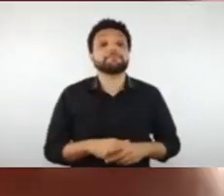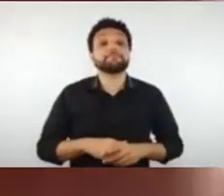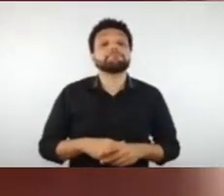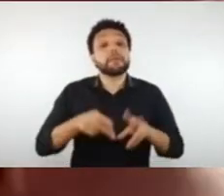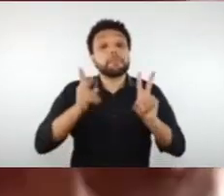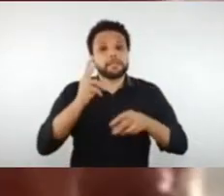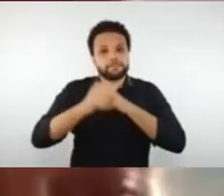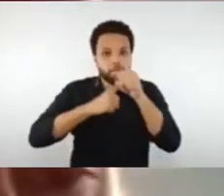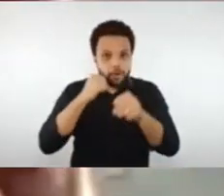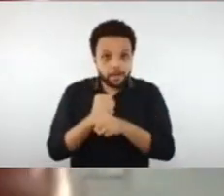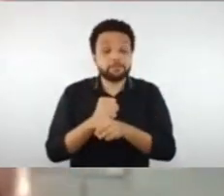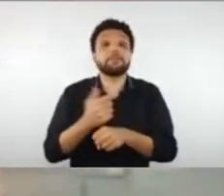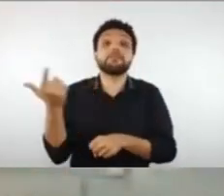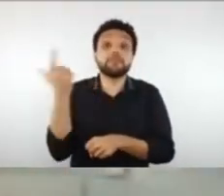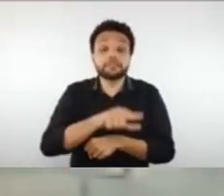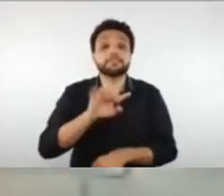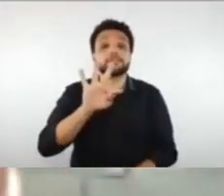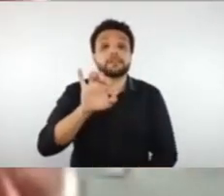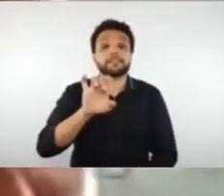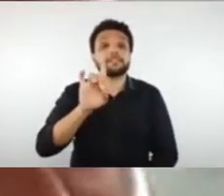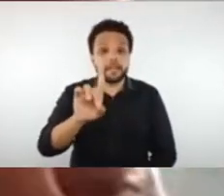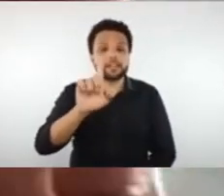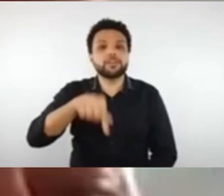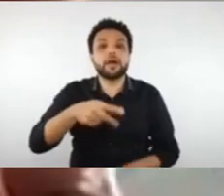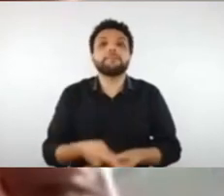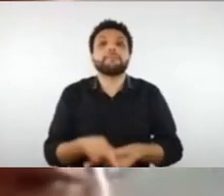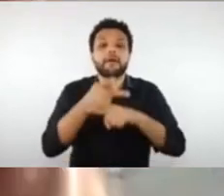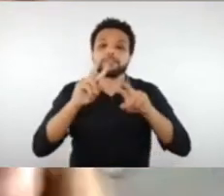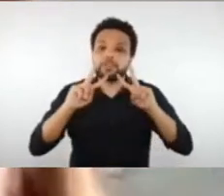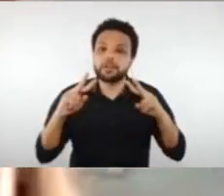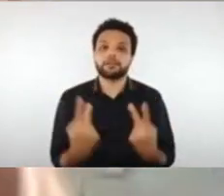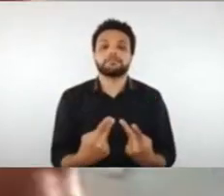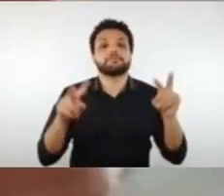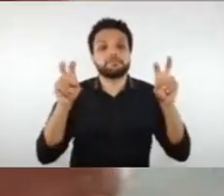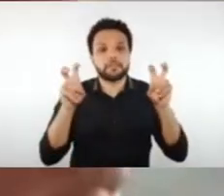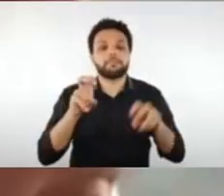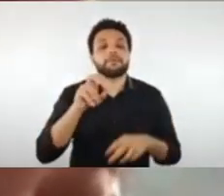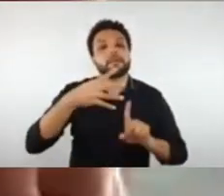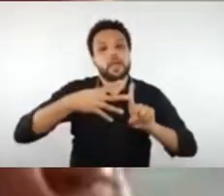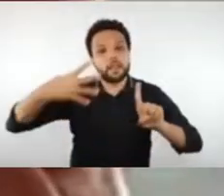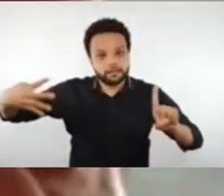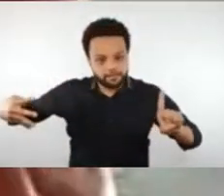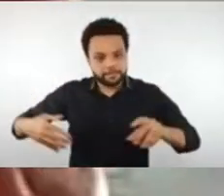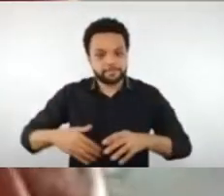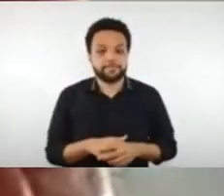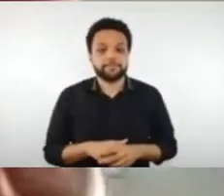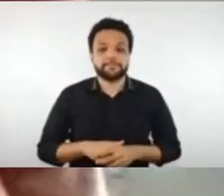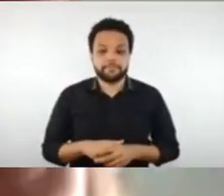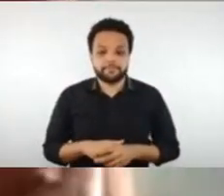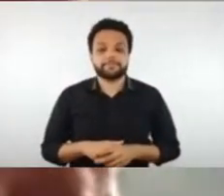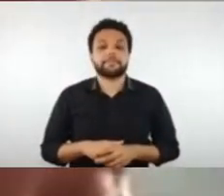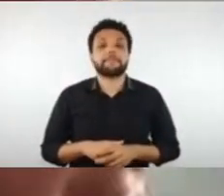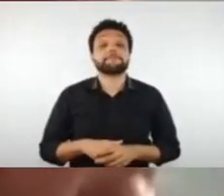Sozinho, ganhou o TED, um prêmio que reconhece filmes com temática LGBT+. E a partir daí, o